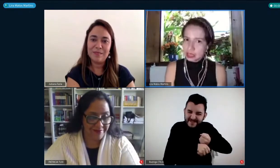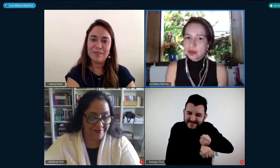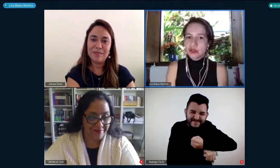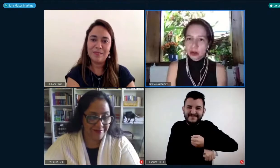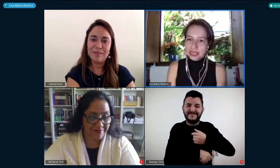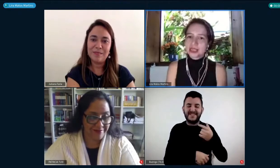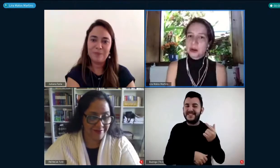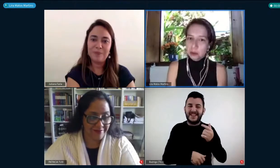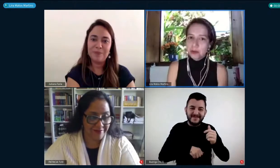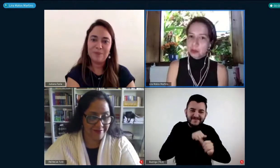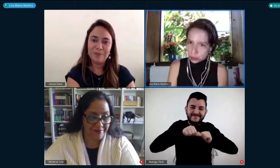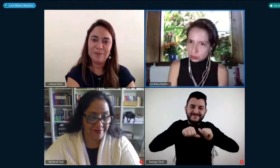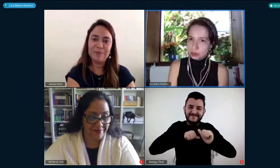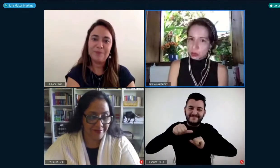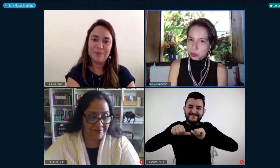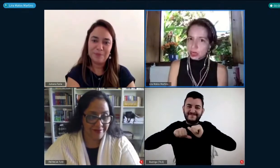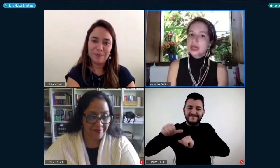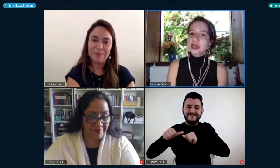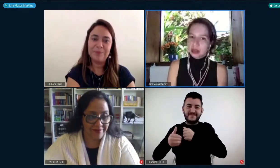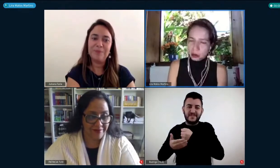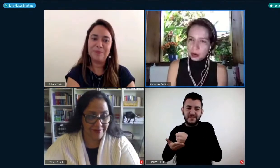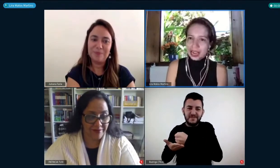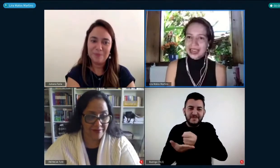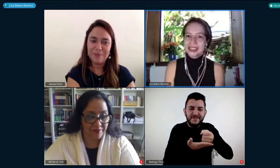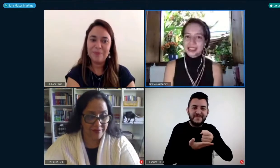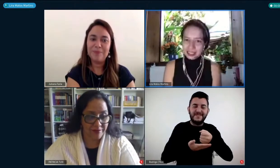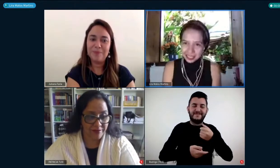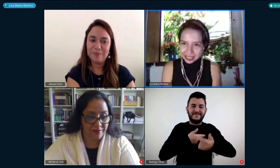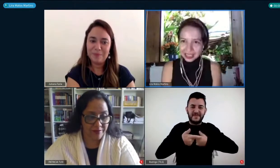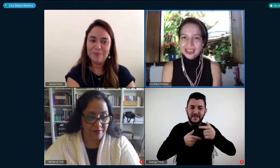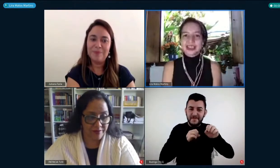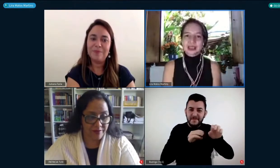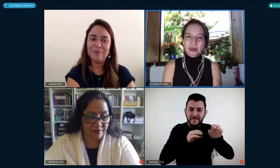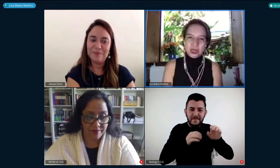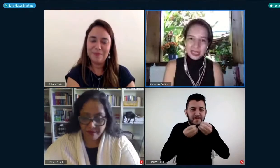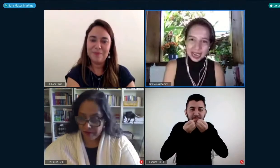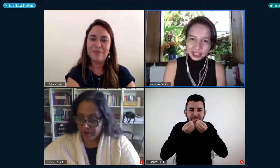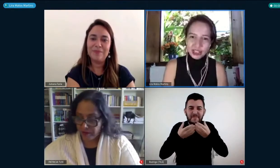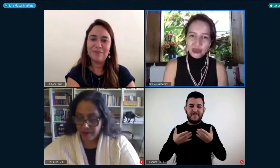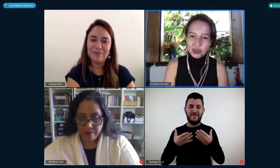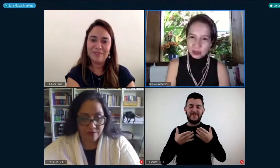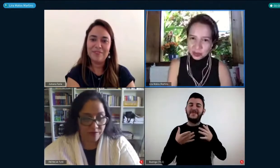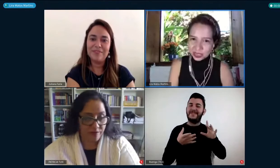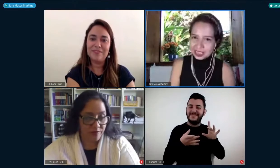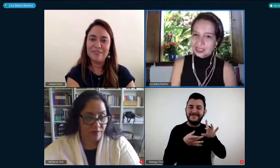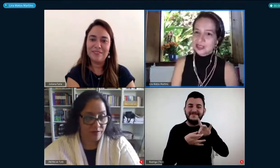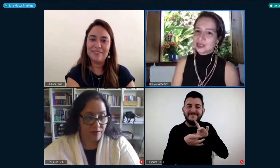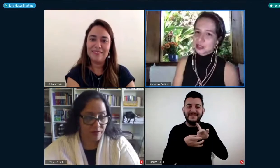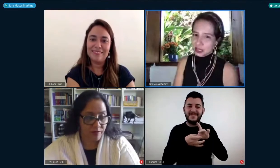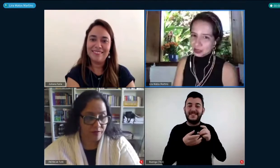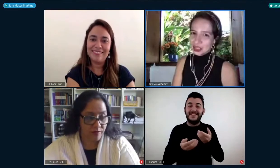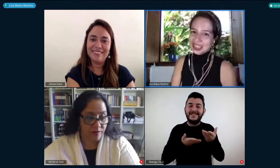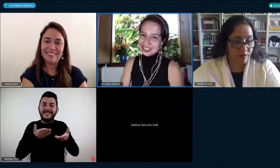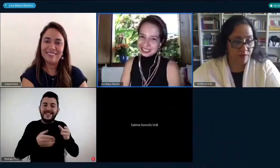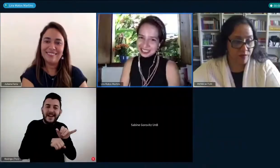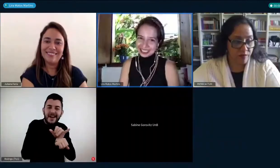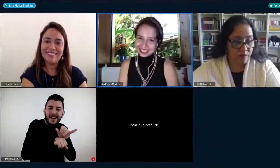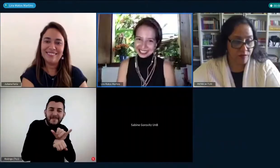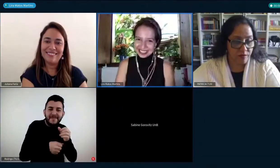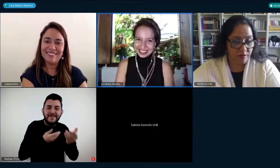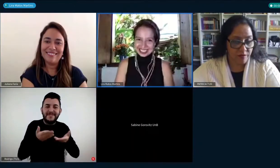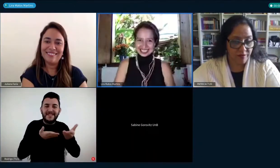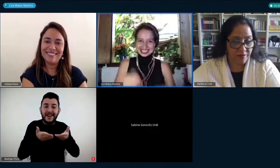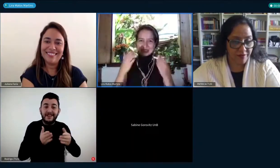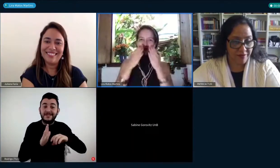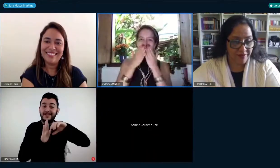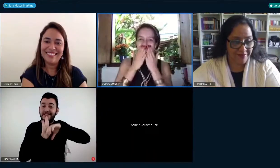de oferecer uma formação muito boa e ancorada, sim, nas abordagens, nos conceitos e nos estudos da tradução e